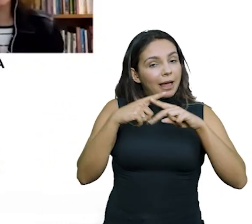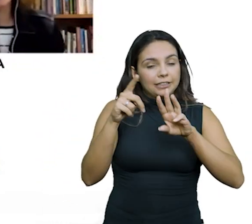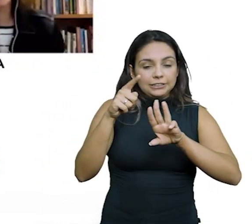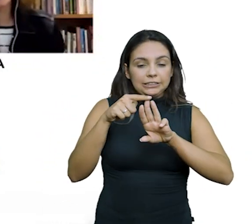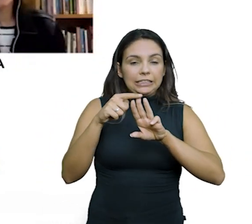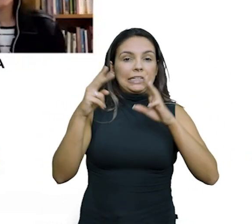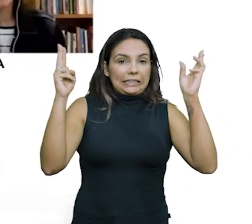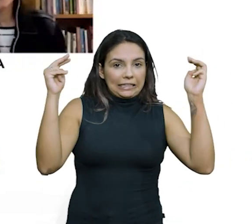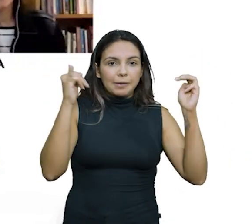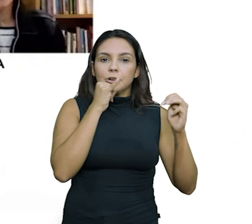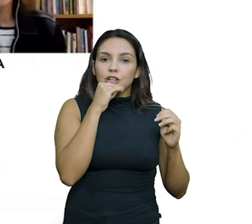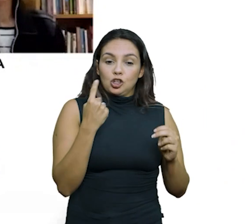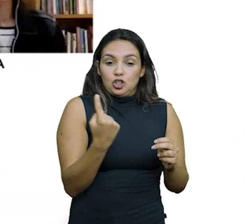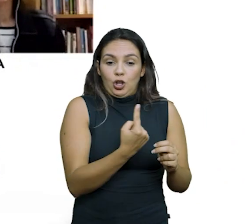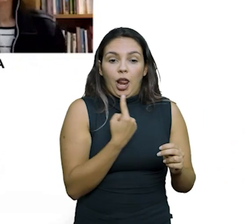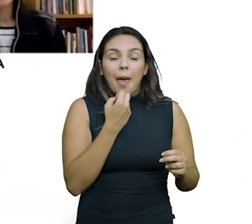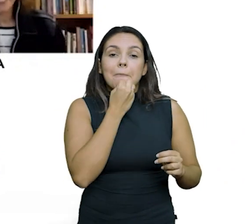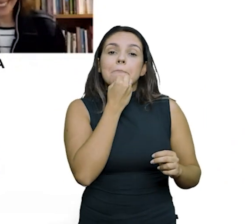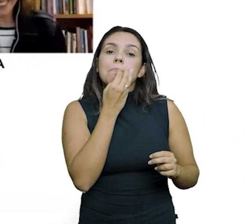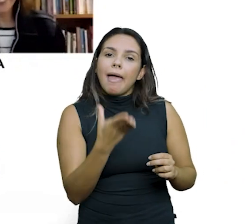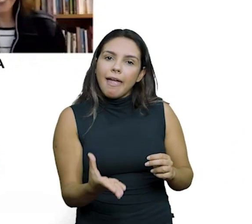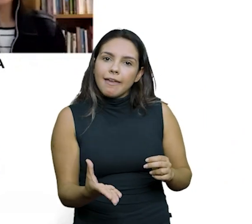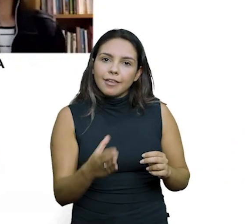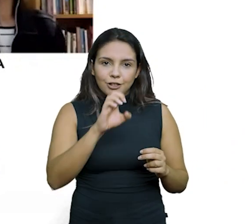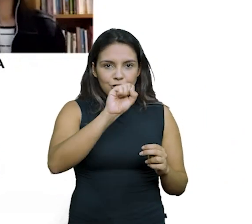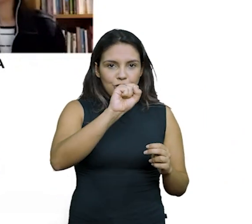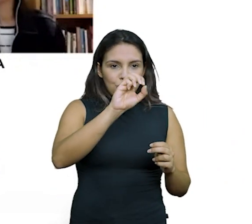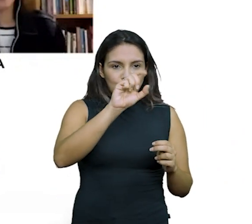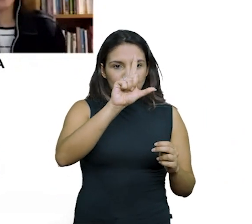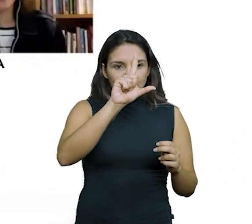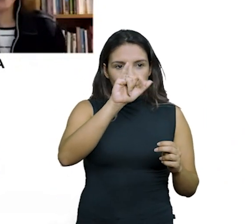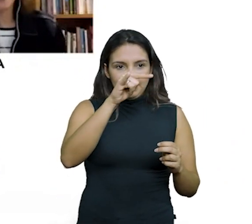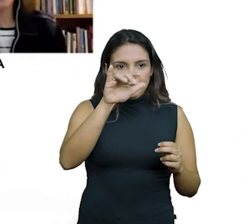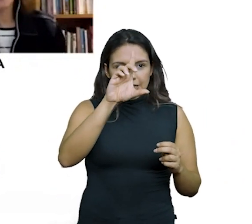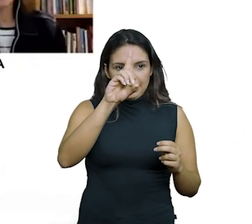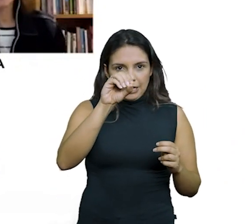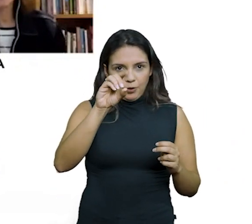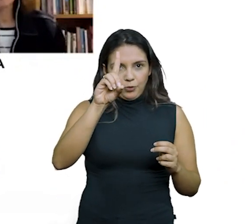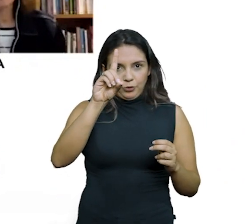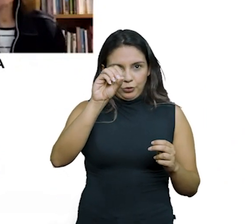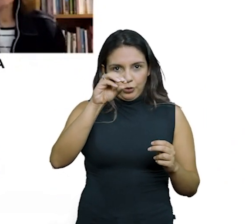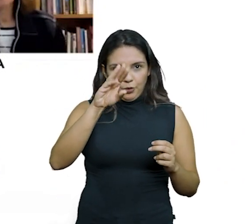menos para agradar o nosso Jorge Neto, que é um amor de pessoa, é um bom título para qualquer crônica.